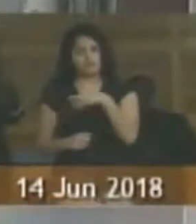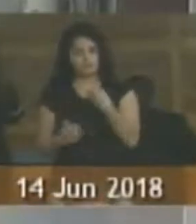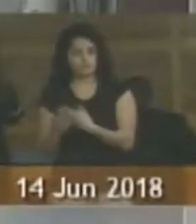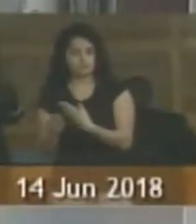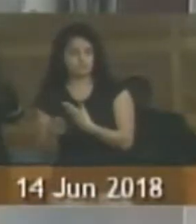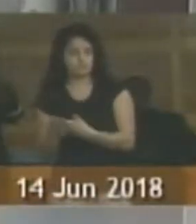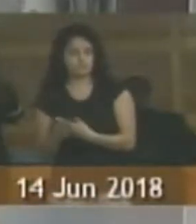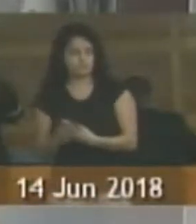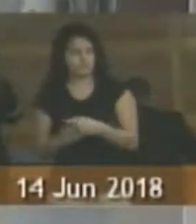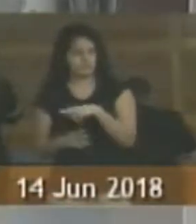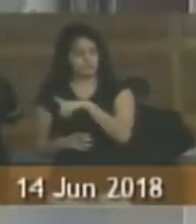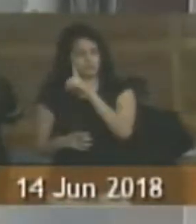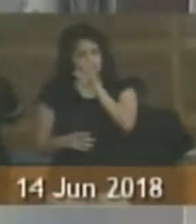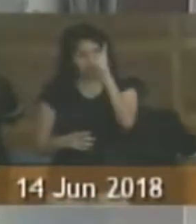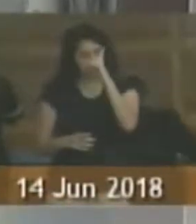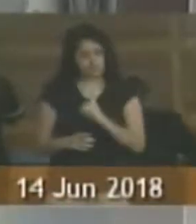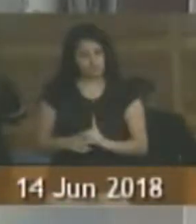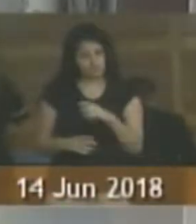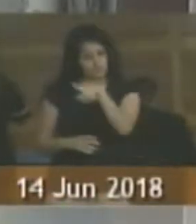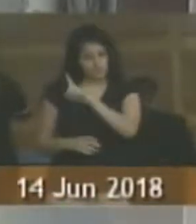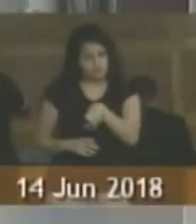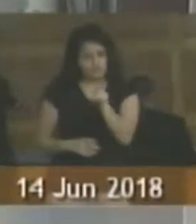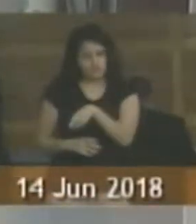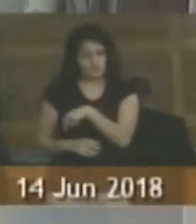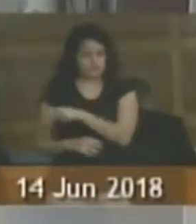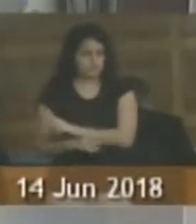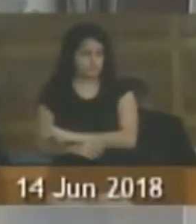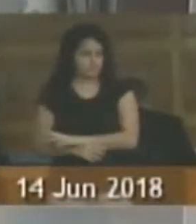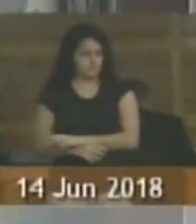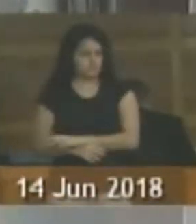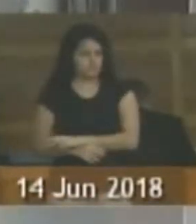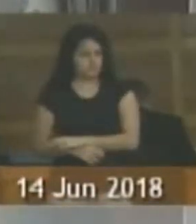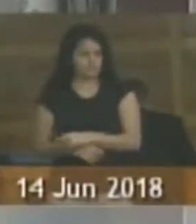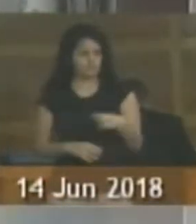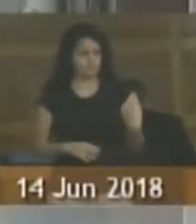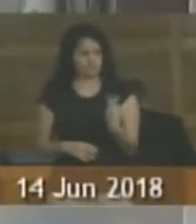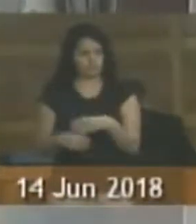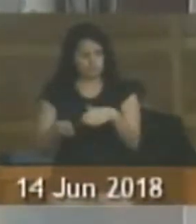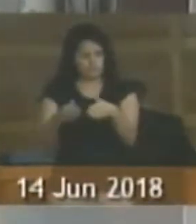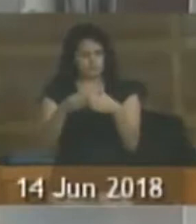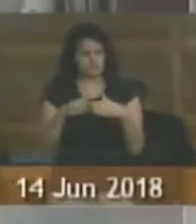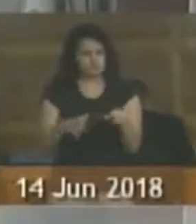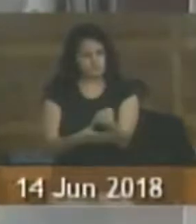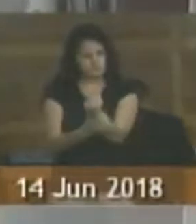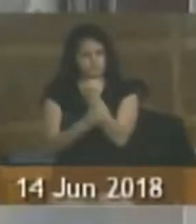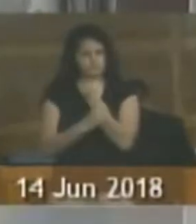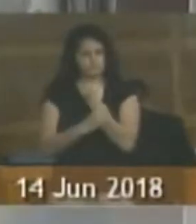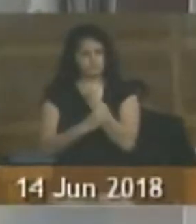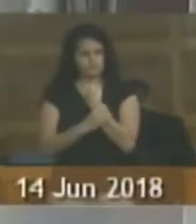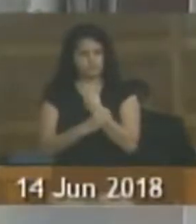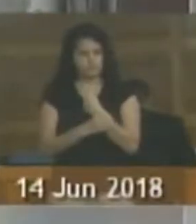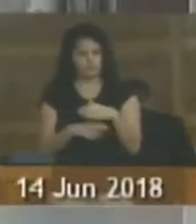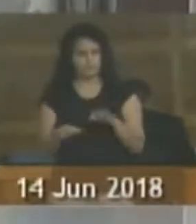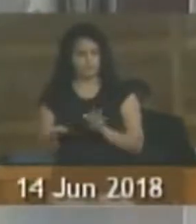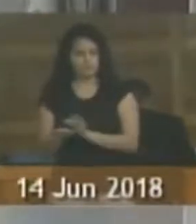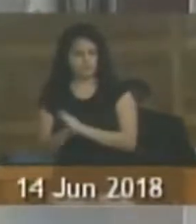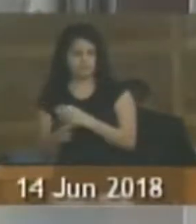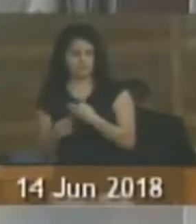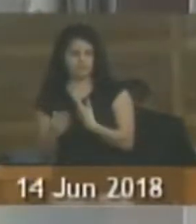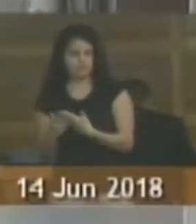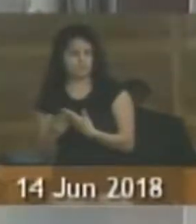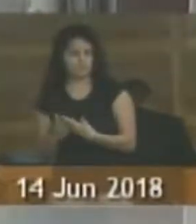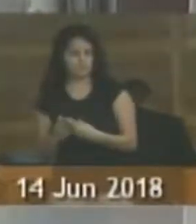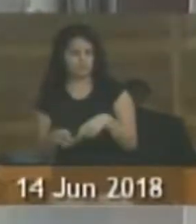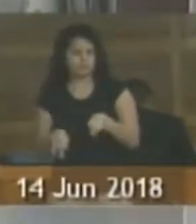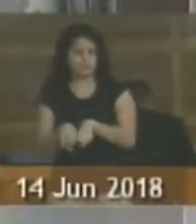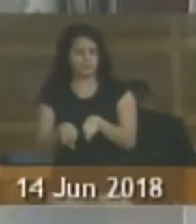E esses direitos estão sendo negados a elas. E exigimos segurança no fim do turno e durante a noite e